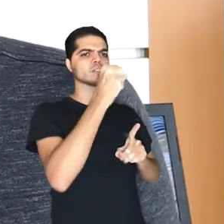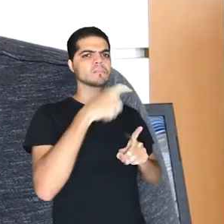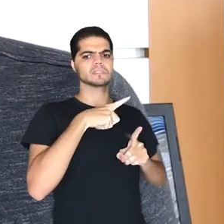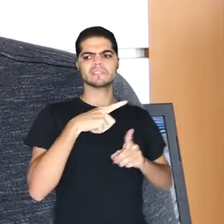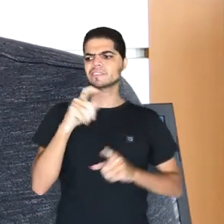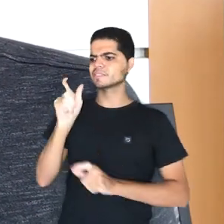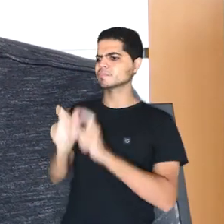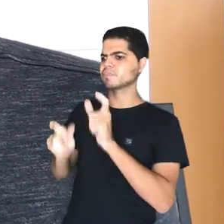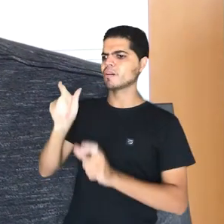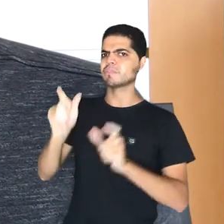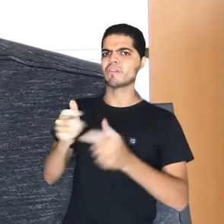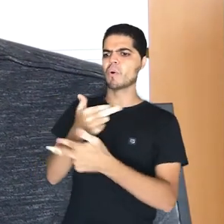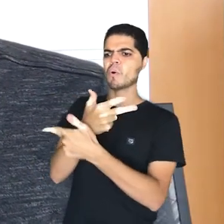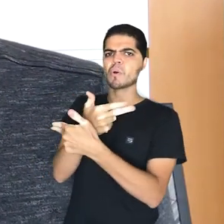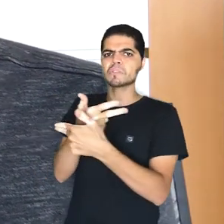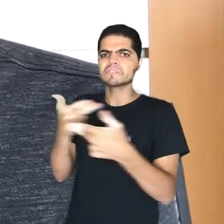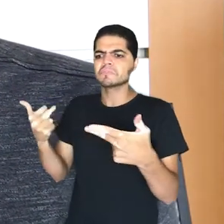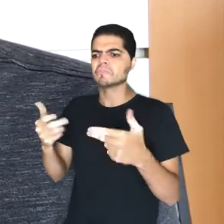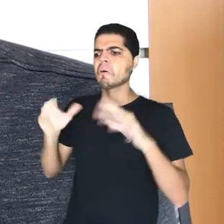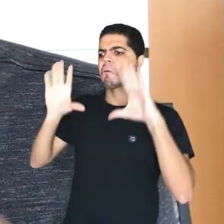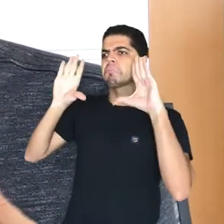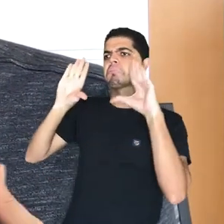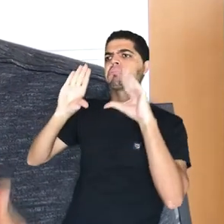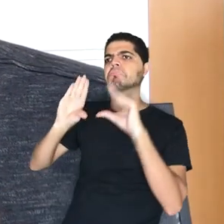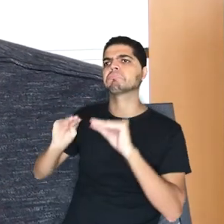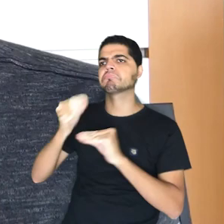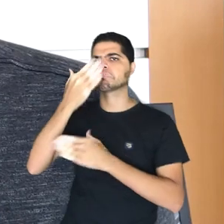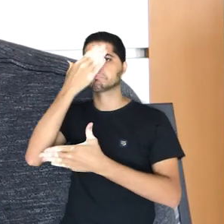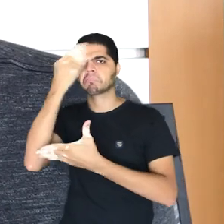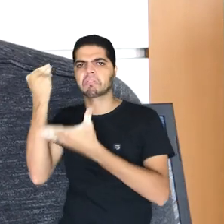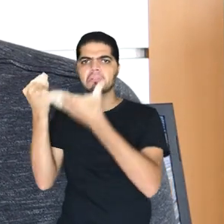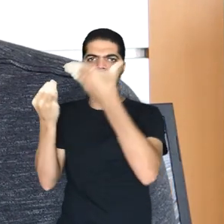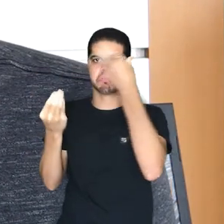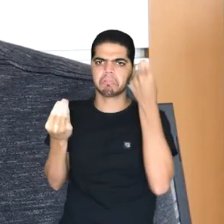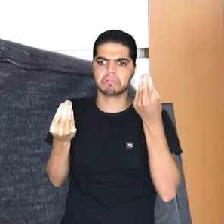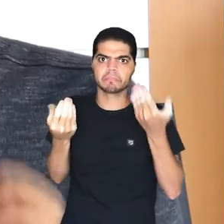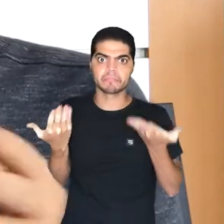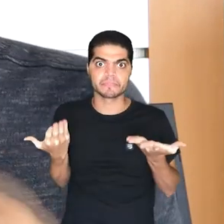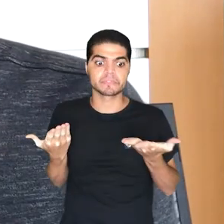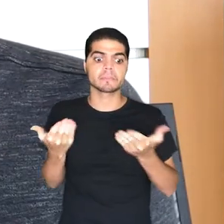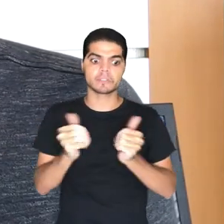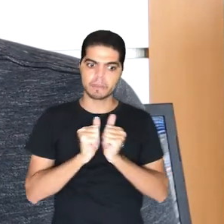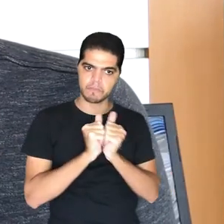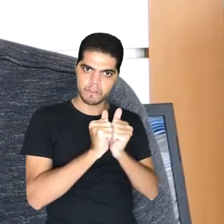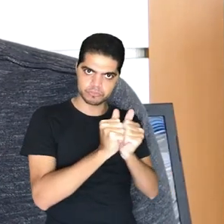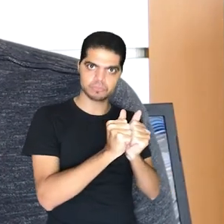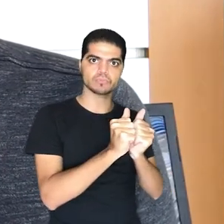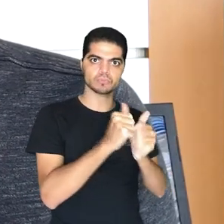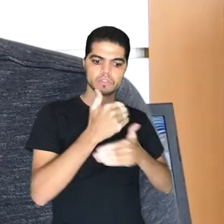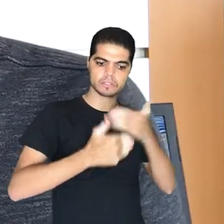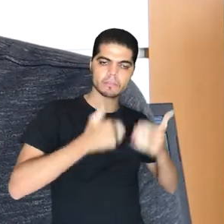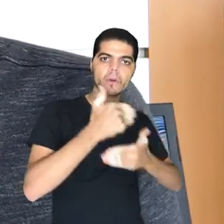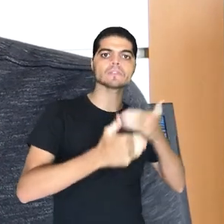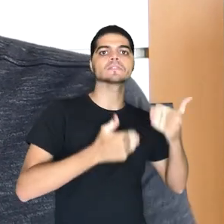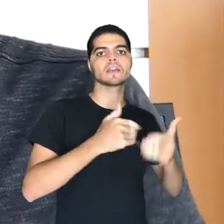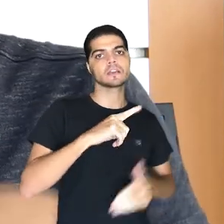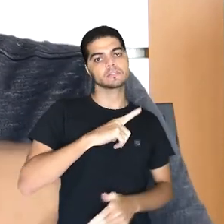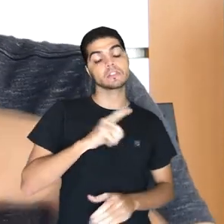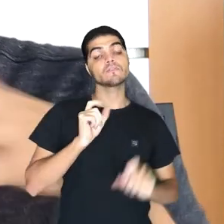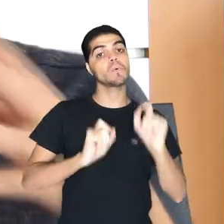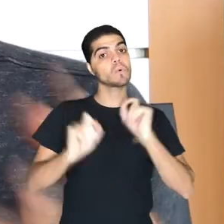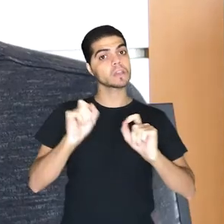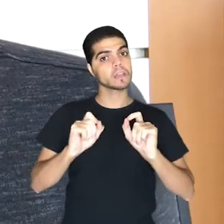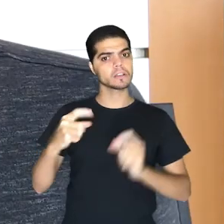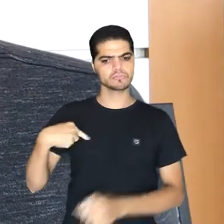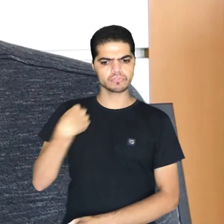apagamentos e silenciamentos de outras personalidades que participaram do processo de independência. Ainda assim, a nossa emancipação foi feita